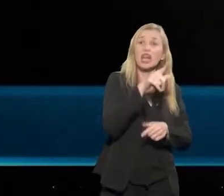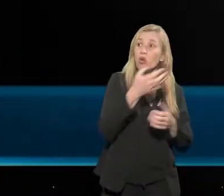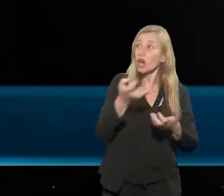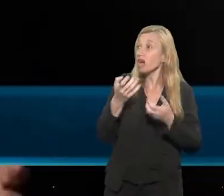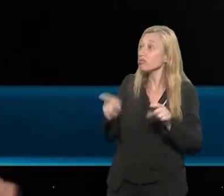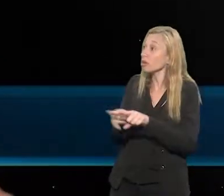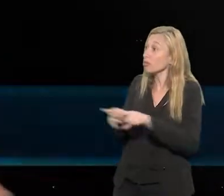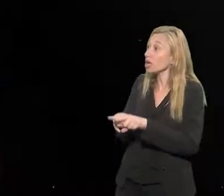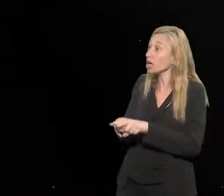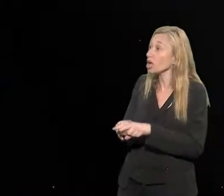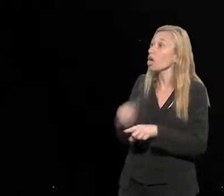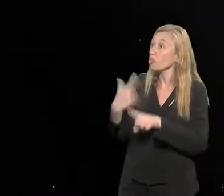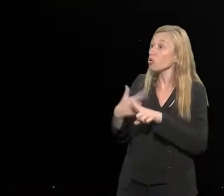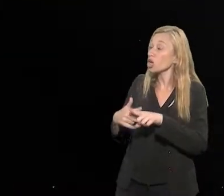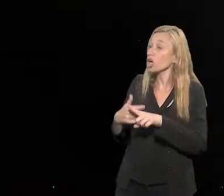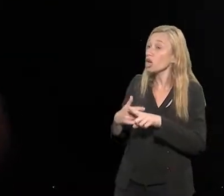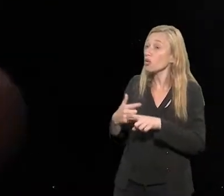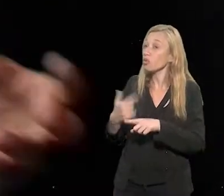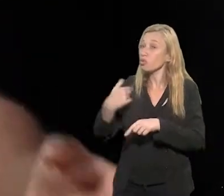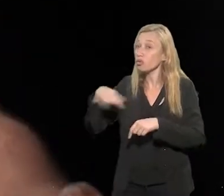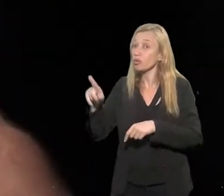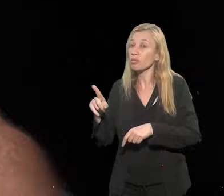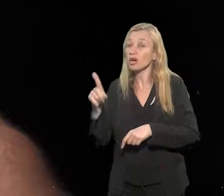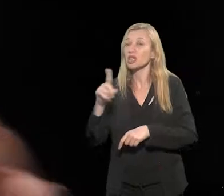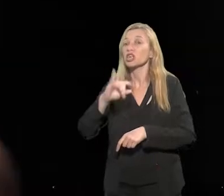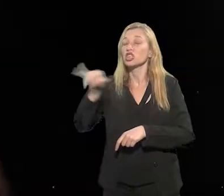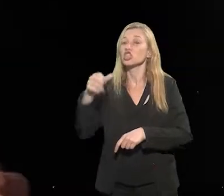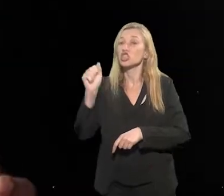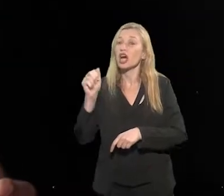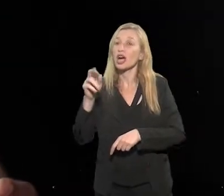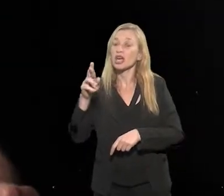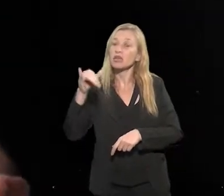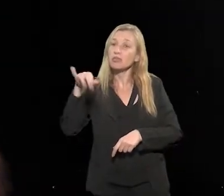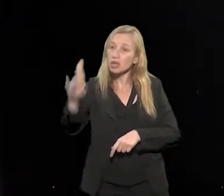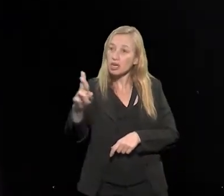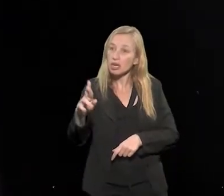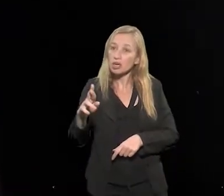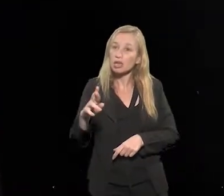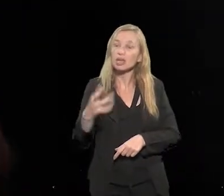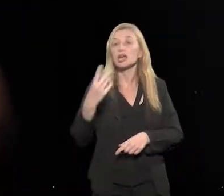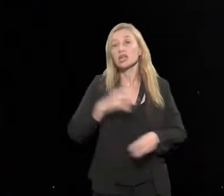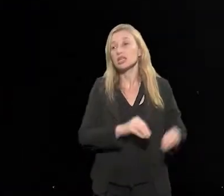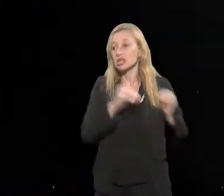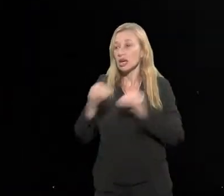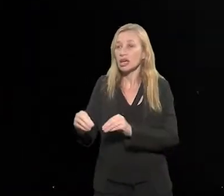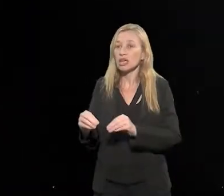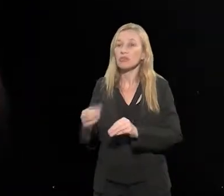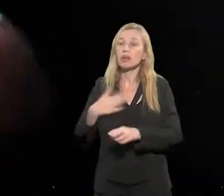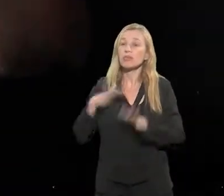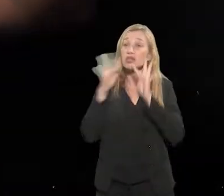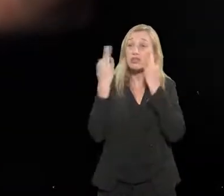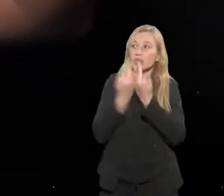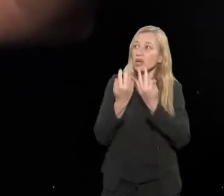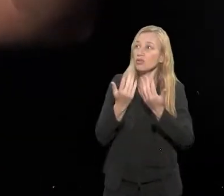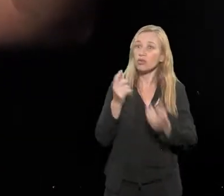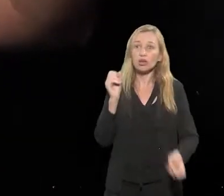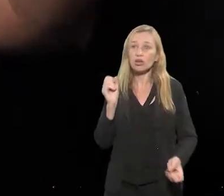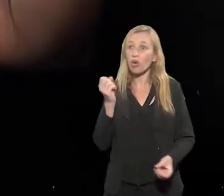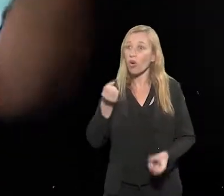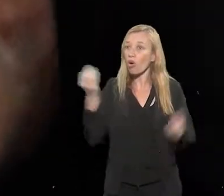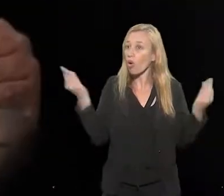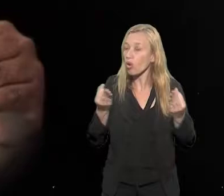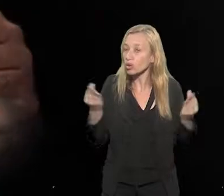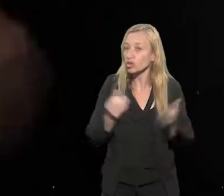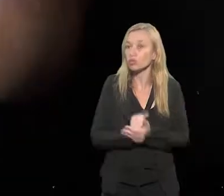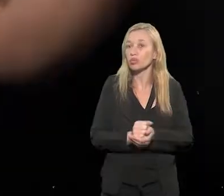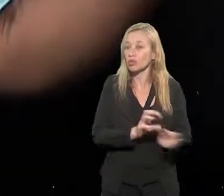filme, porque eu também fui removido, eu fui pro Dom Jaime Câmara, mas saindo da Vila Vintém. Pra minha família foi um upgrade,